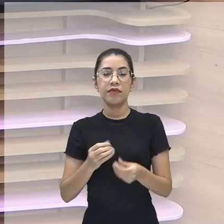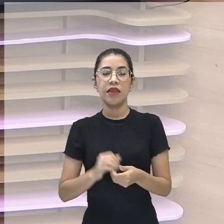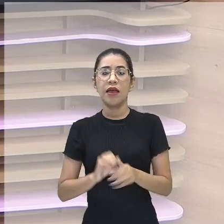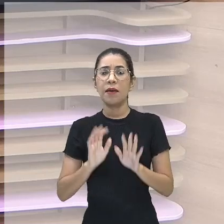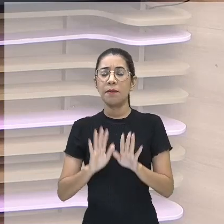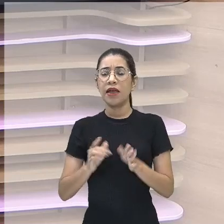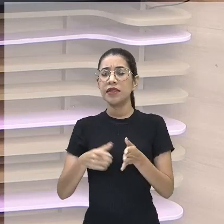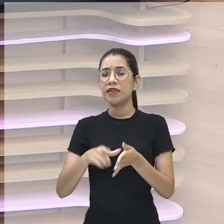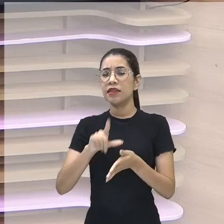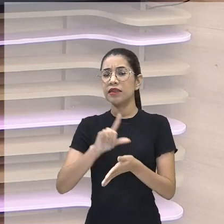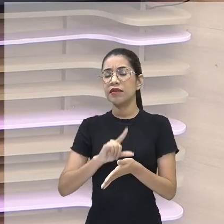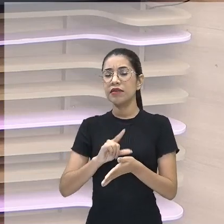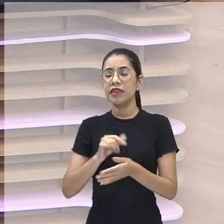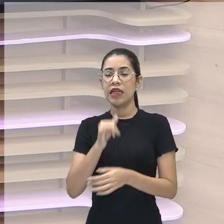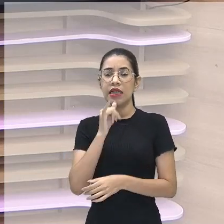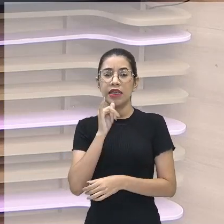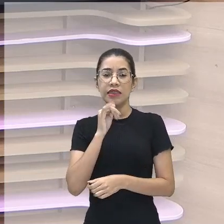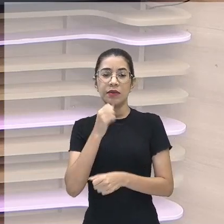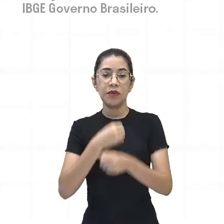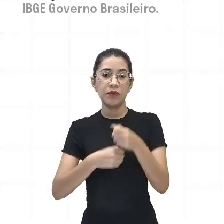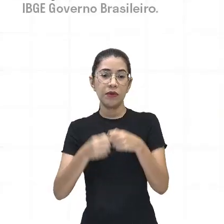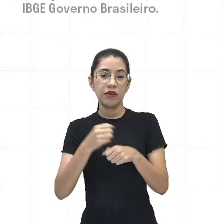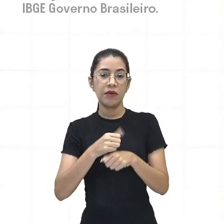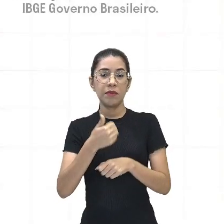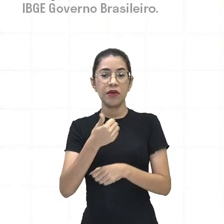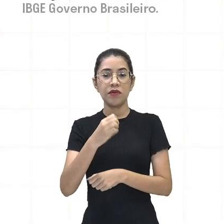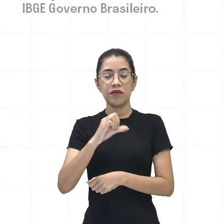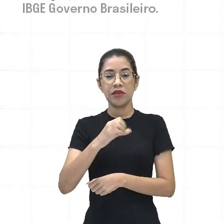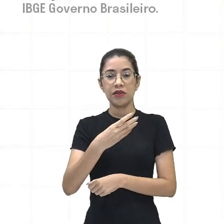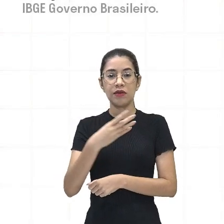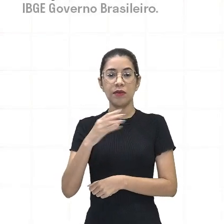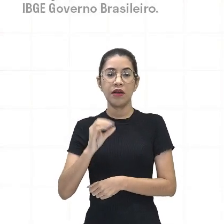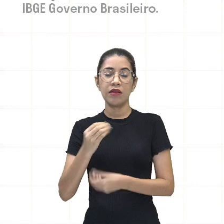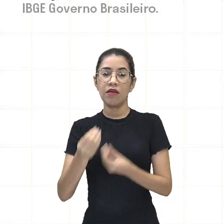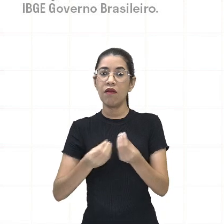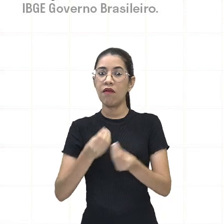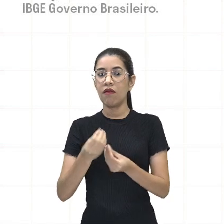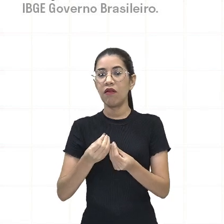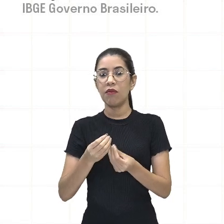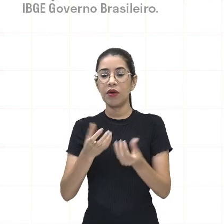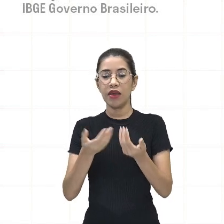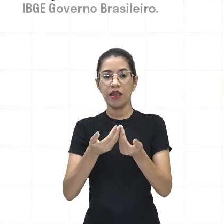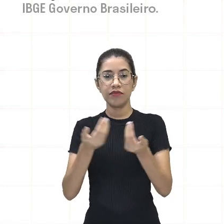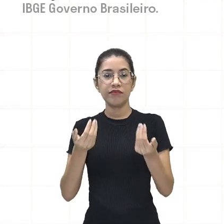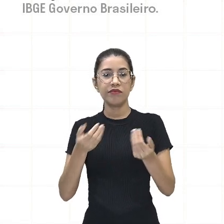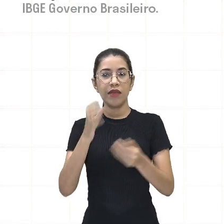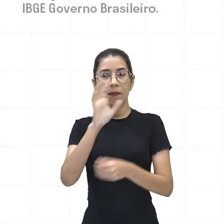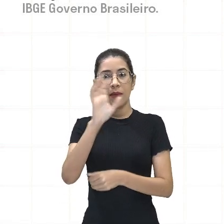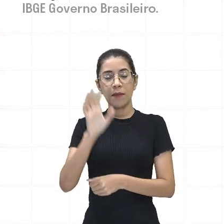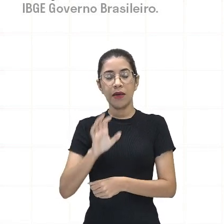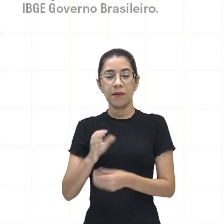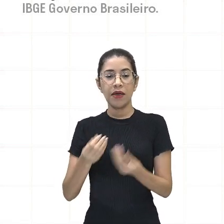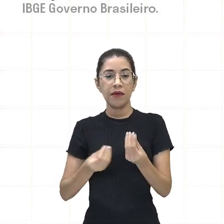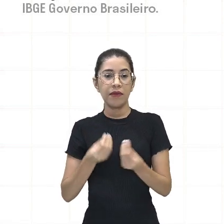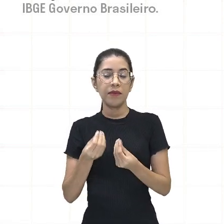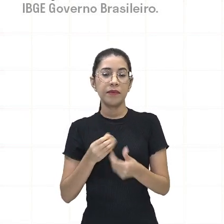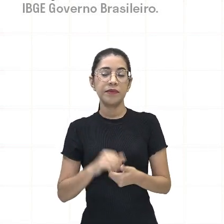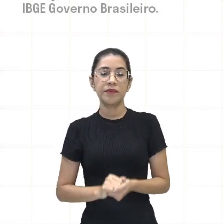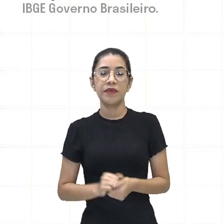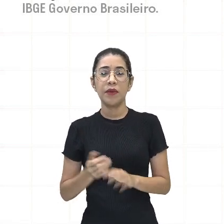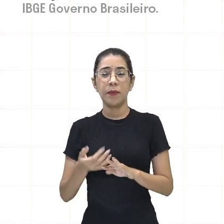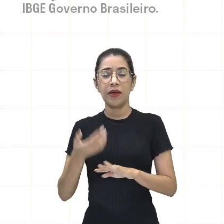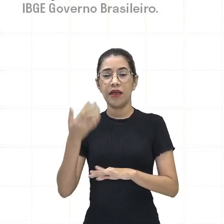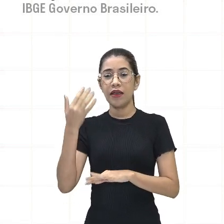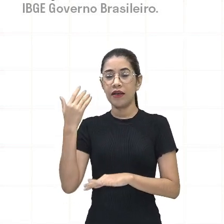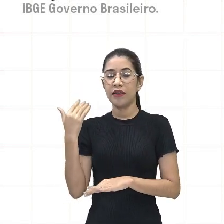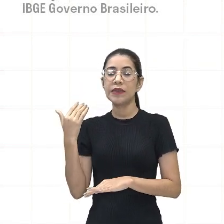era feito aí, por exemplo, em 1940, né? Então, há muitos anos atrás, essa regionalização, gente,